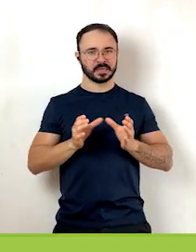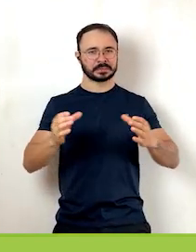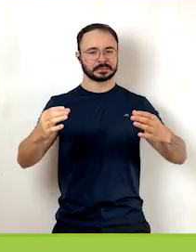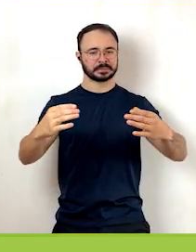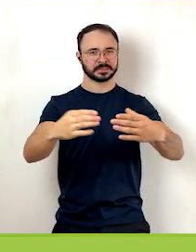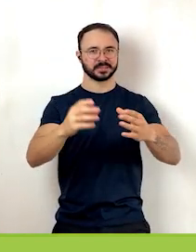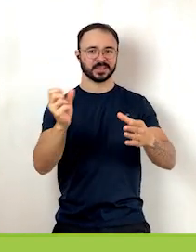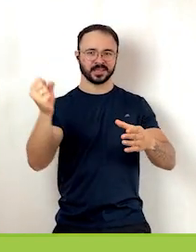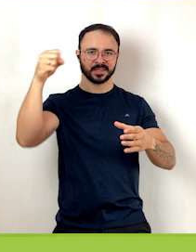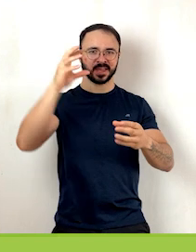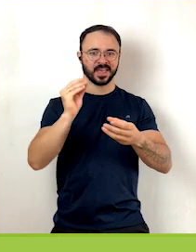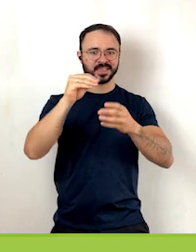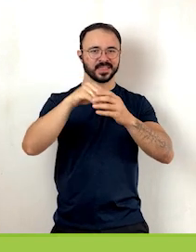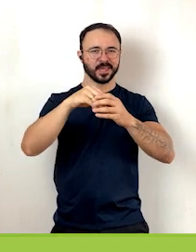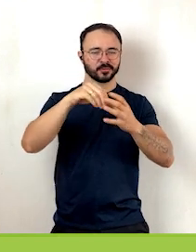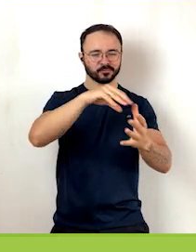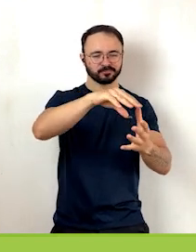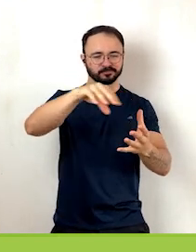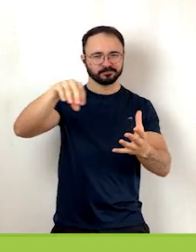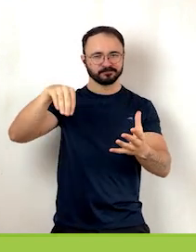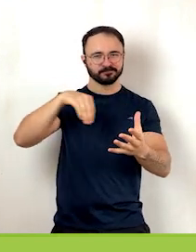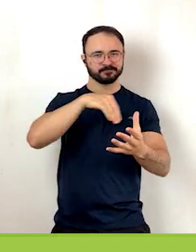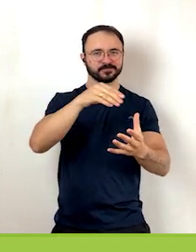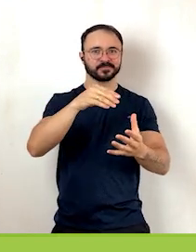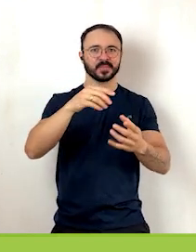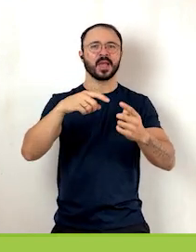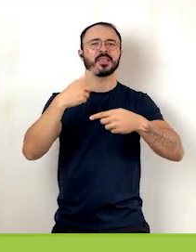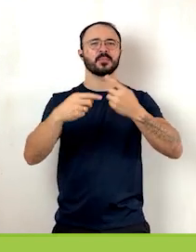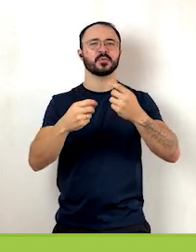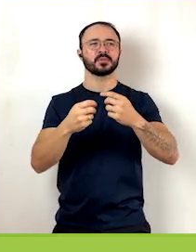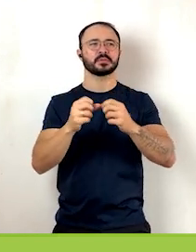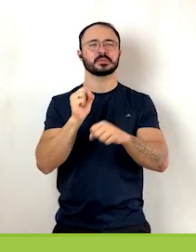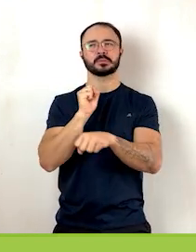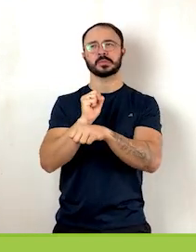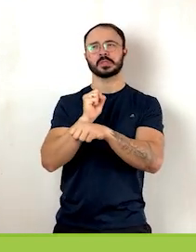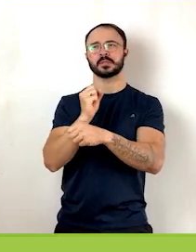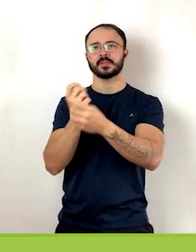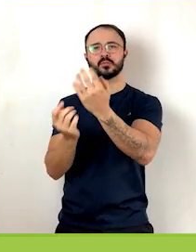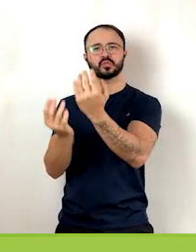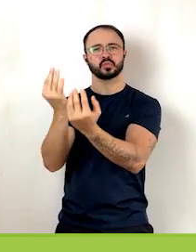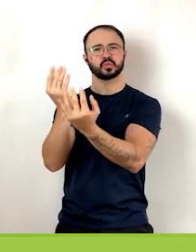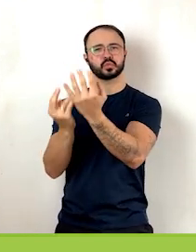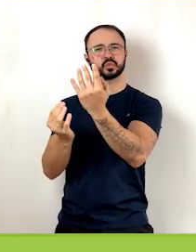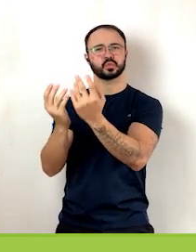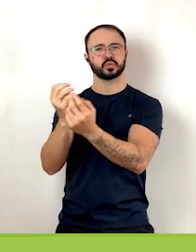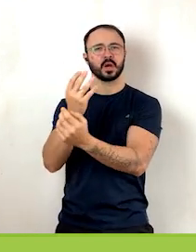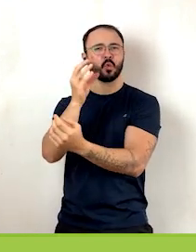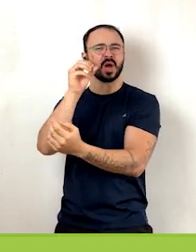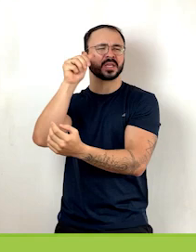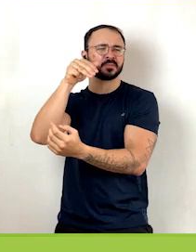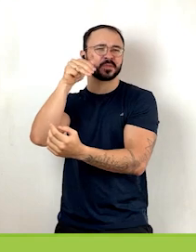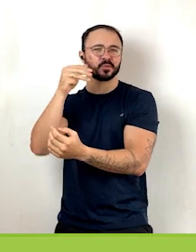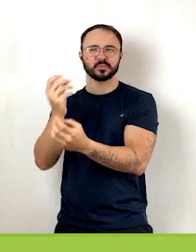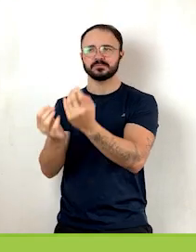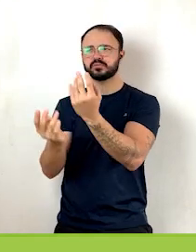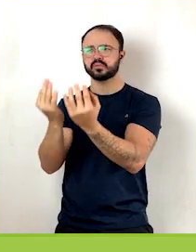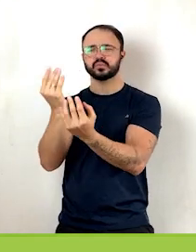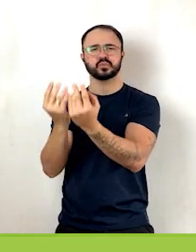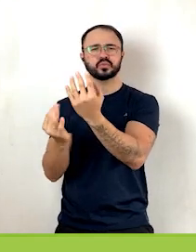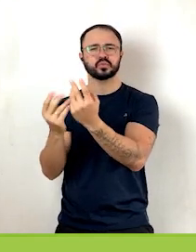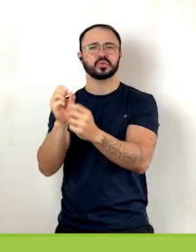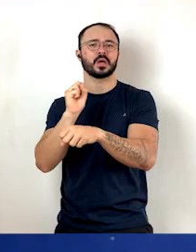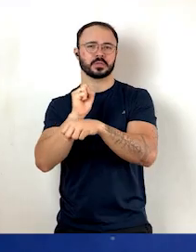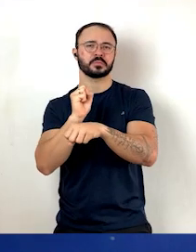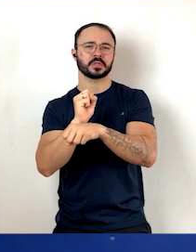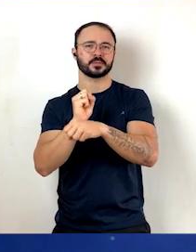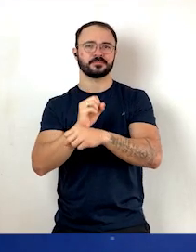enfarinhada de 23 cm e o terceiro passo assar por 40 minutos em temperatura de